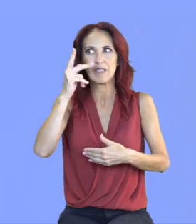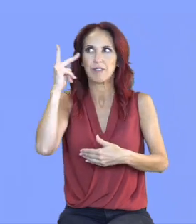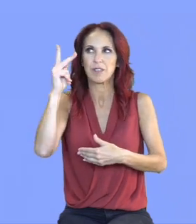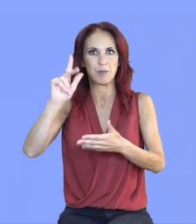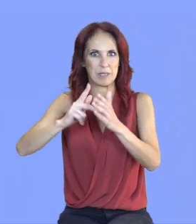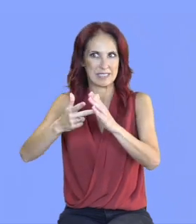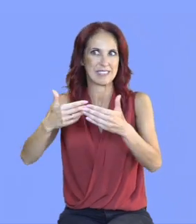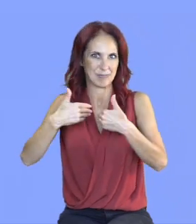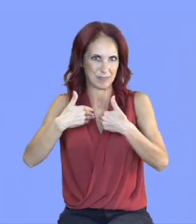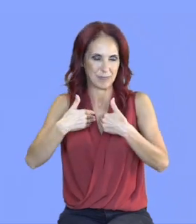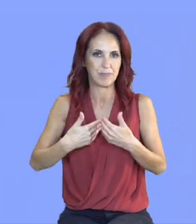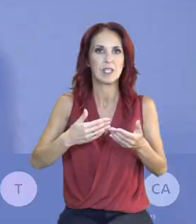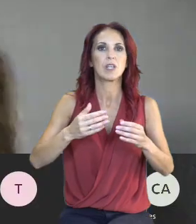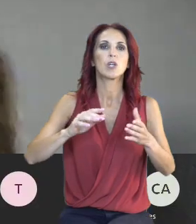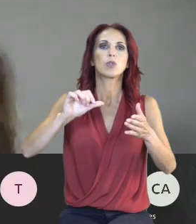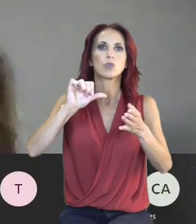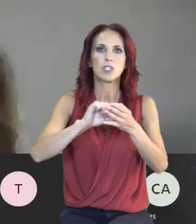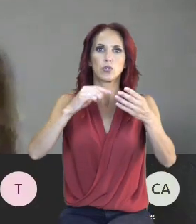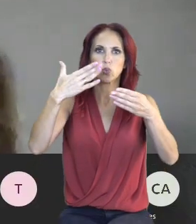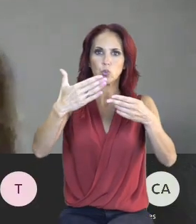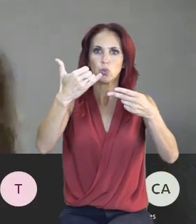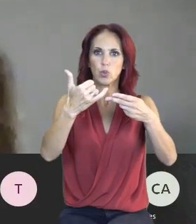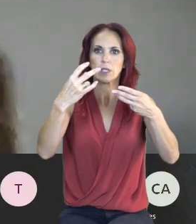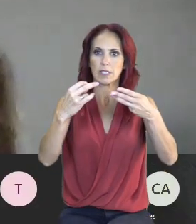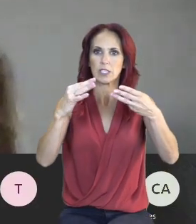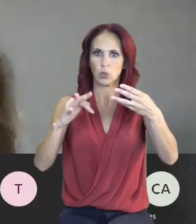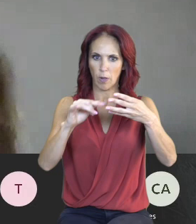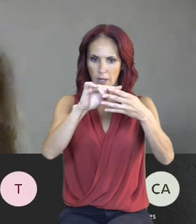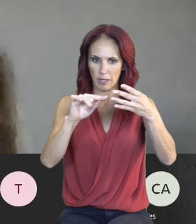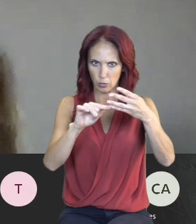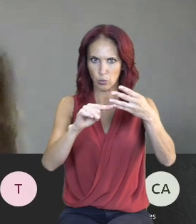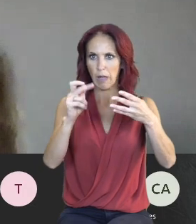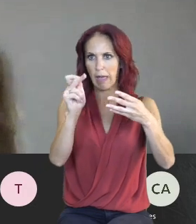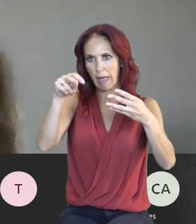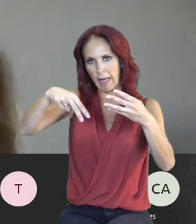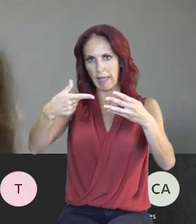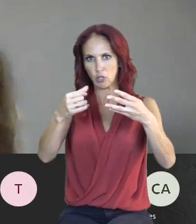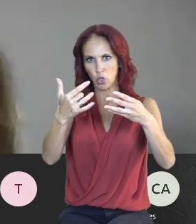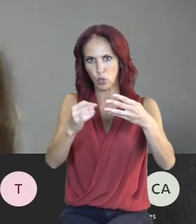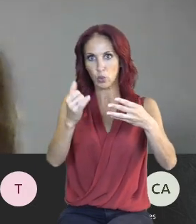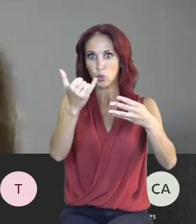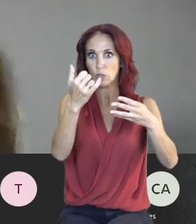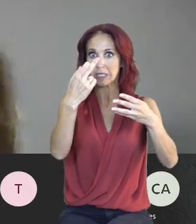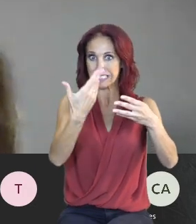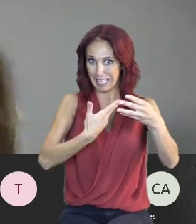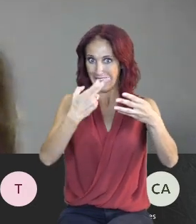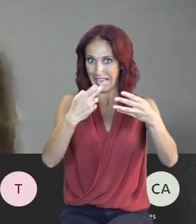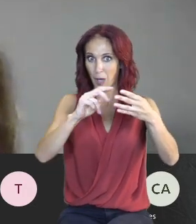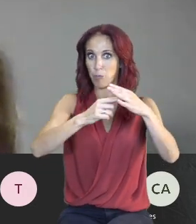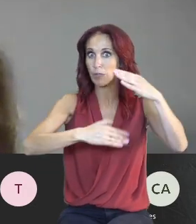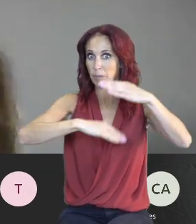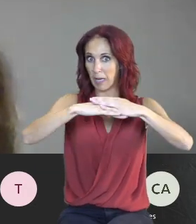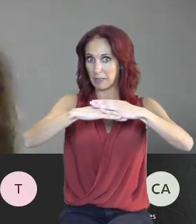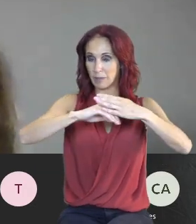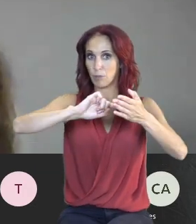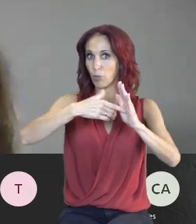alguns familiares que são residentes no Brasil. Nos núcleos 1, 2, 3 e 4, o António conseguiu ter 2 DRs